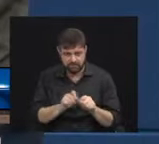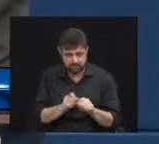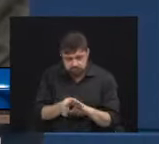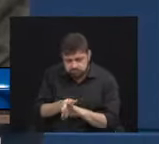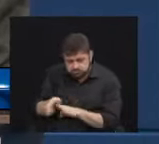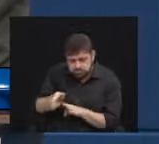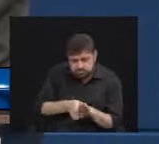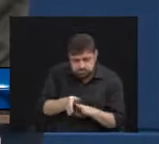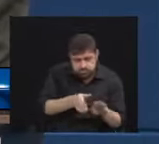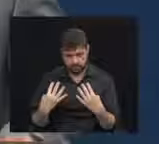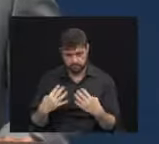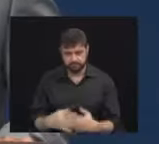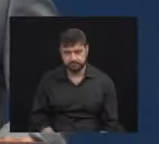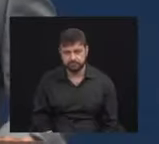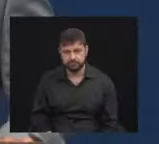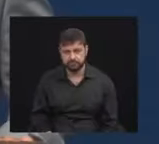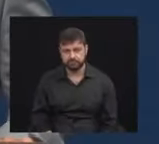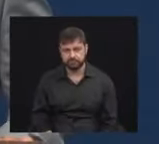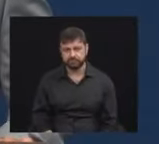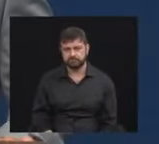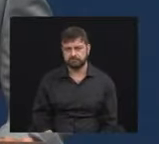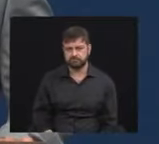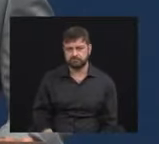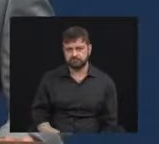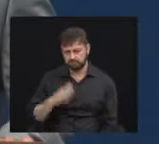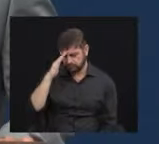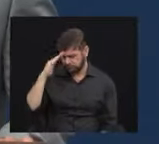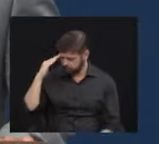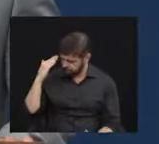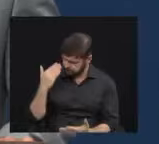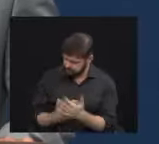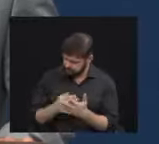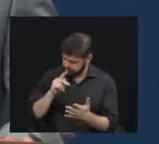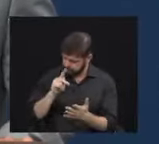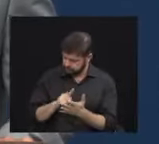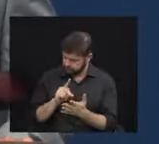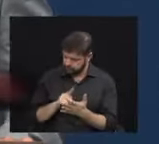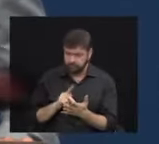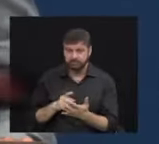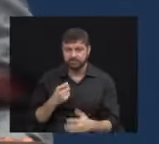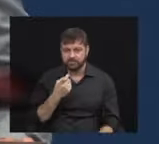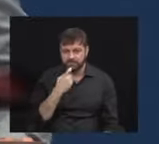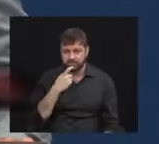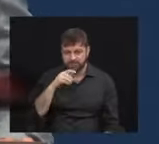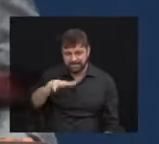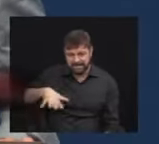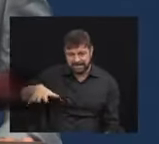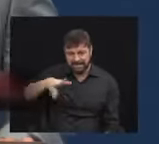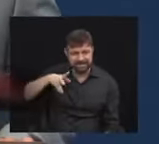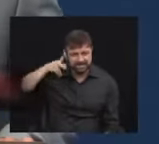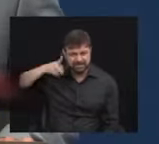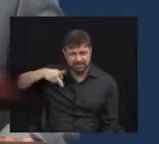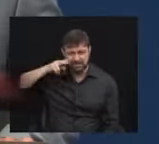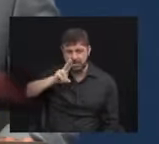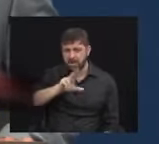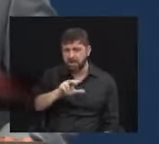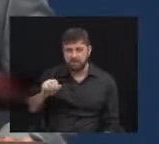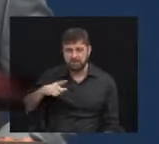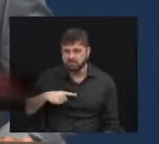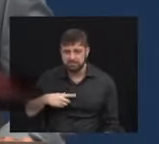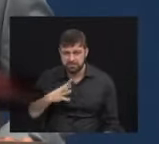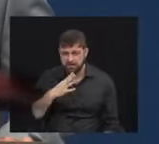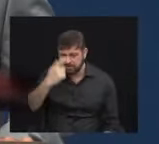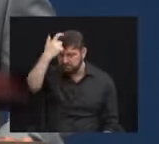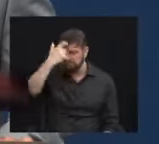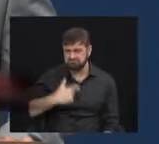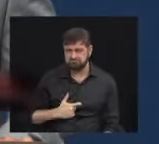os trabalhos dos vereadores. Eu tenho certeza, tenho a convicção que Campinas, no cenário político, nunca ouviu falar Rubens Gás.